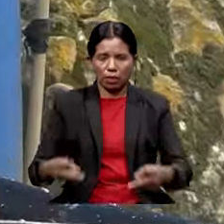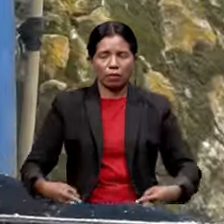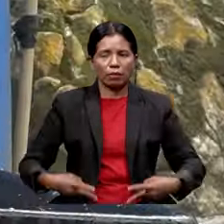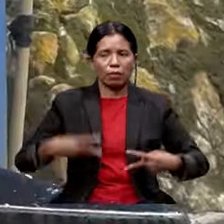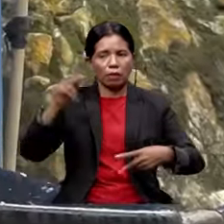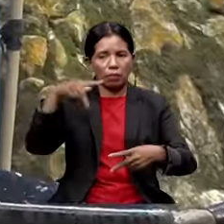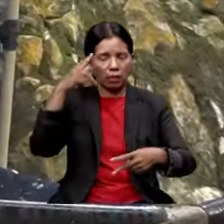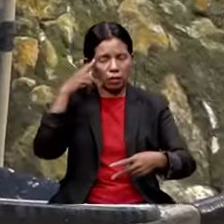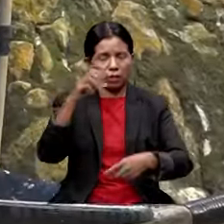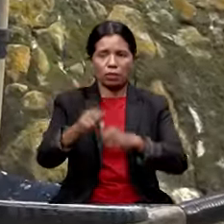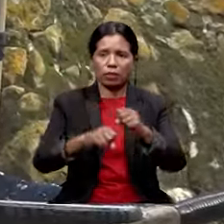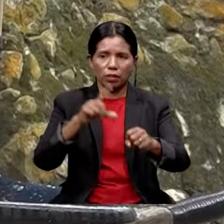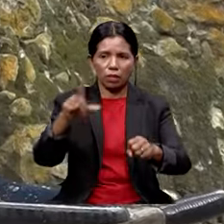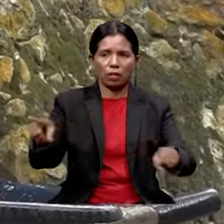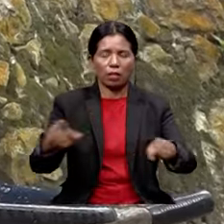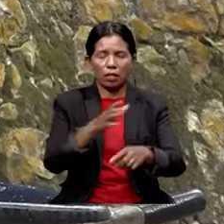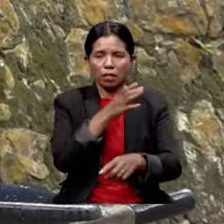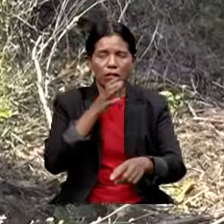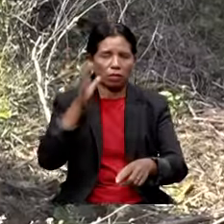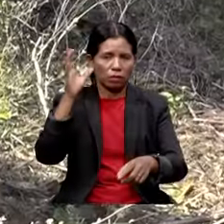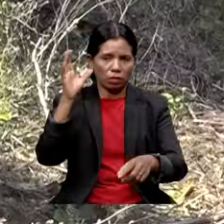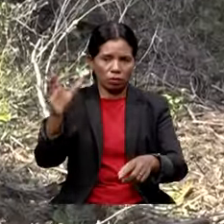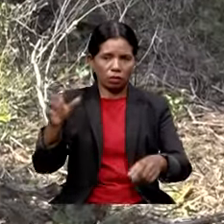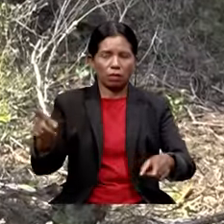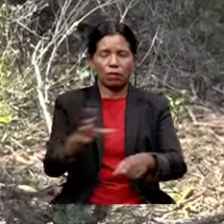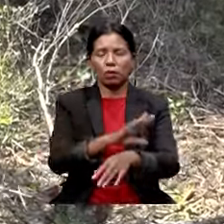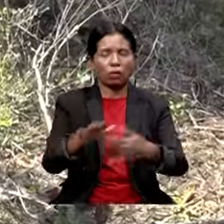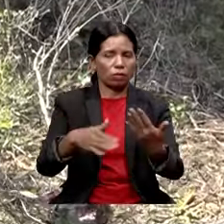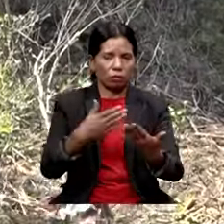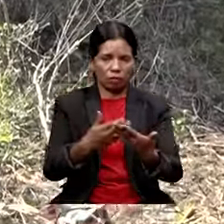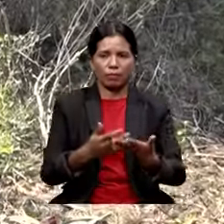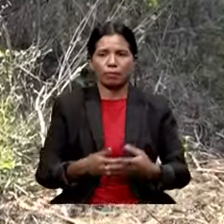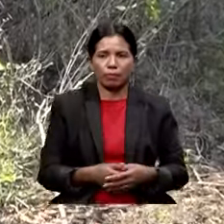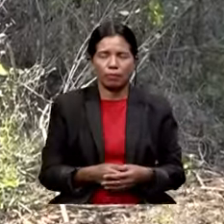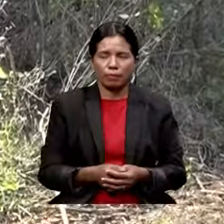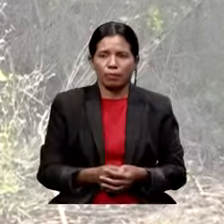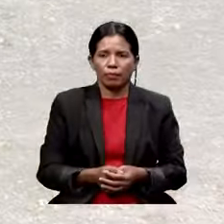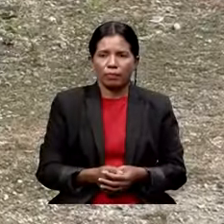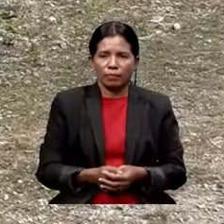politika, sosial, agrikultor, no setor hotu-hotu.